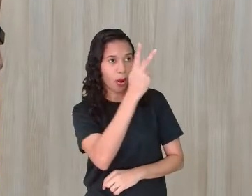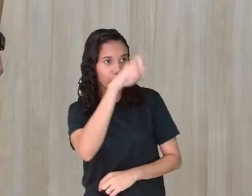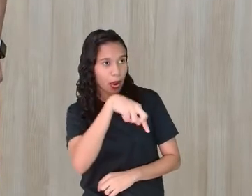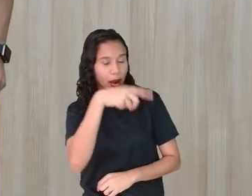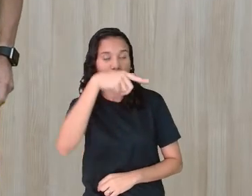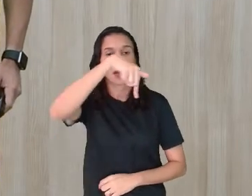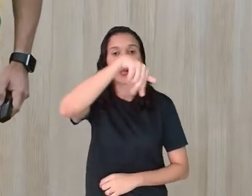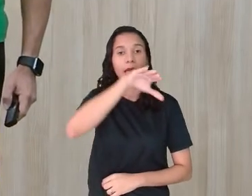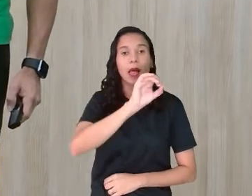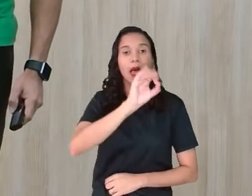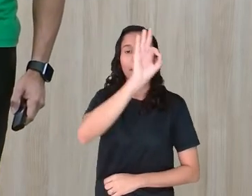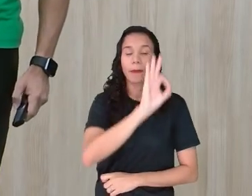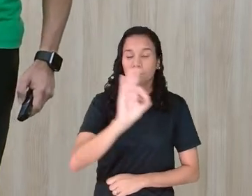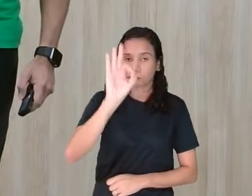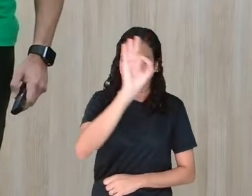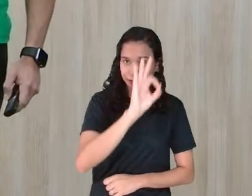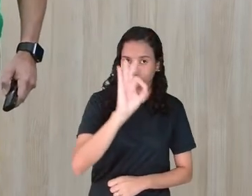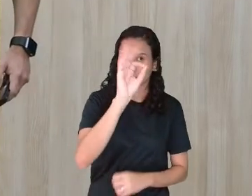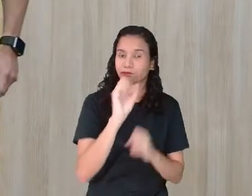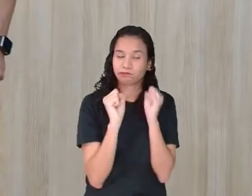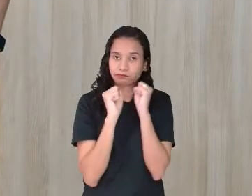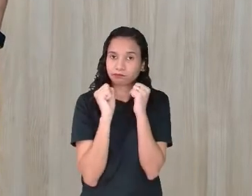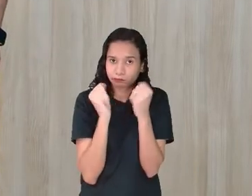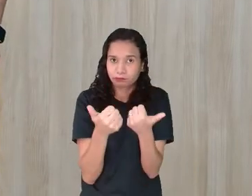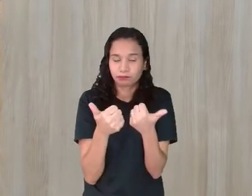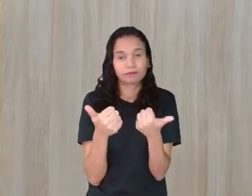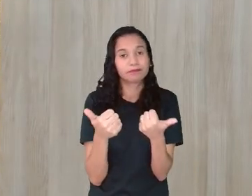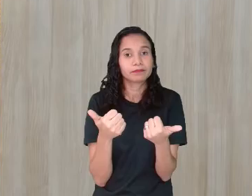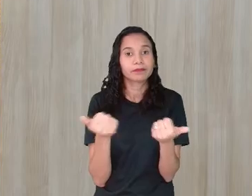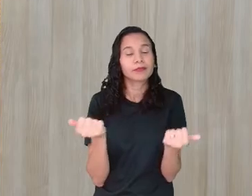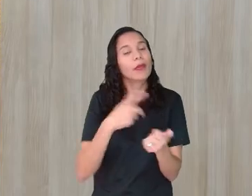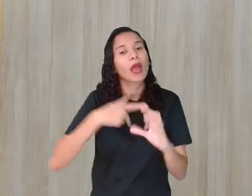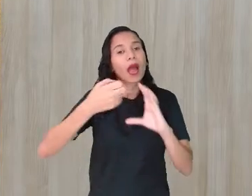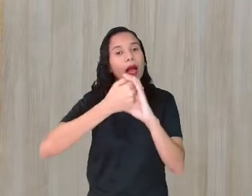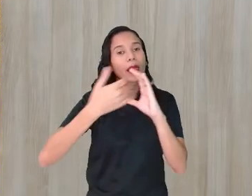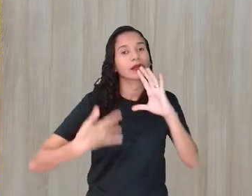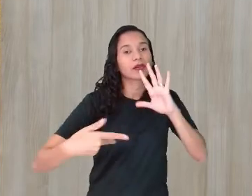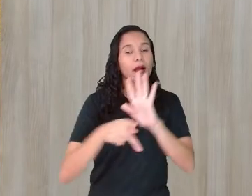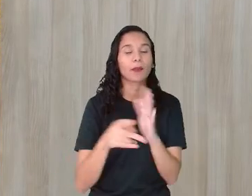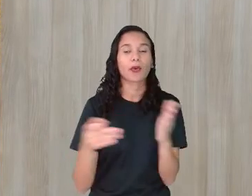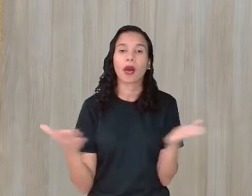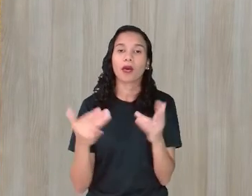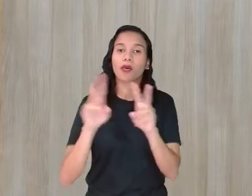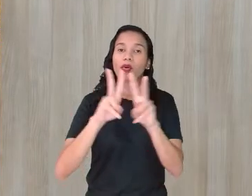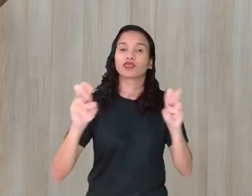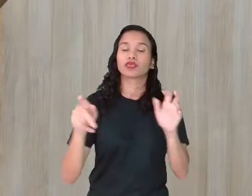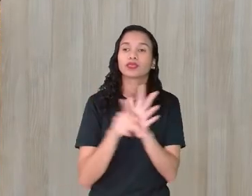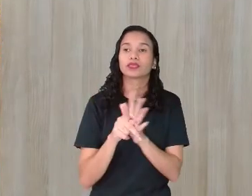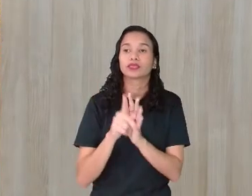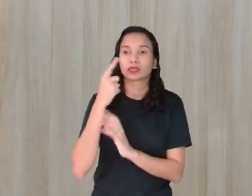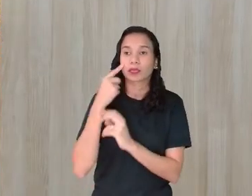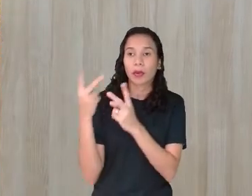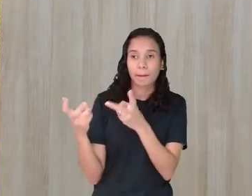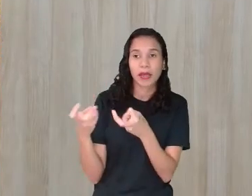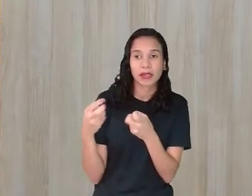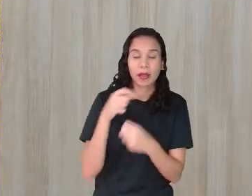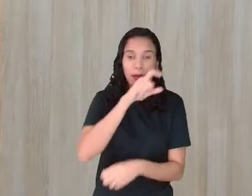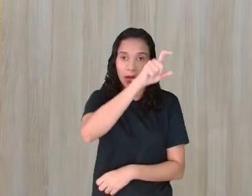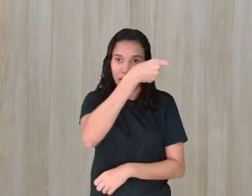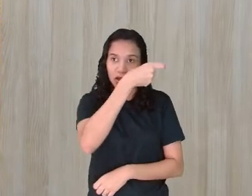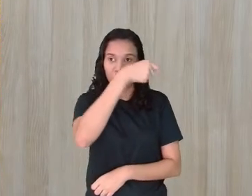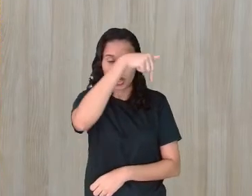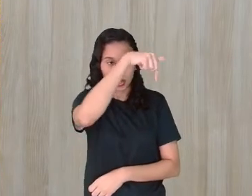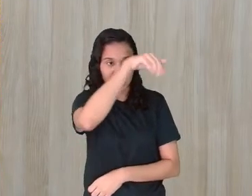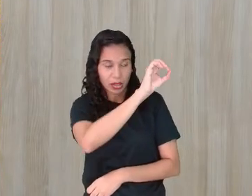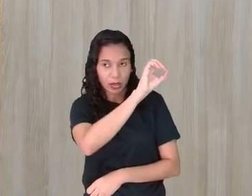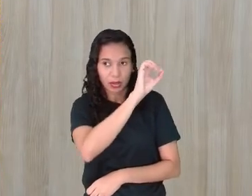aí é o ângulo de 70 graus. Classificando agora em relação aos lados, pode notar que o X é